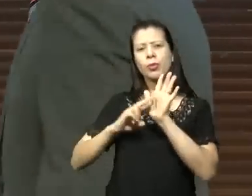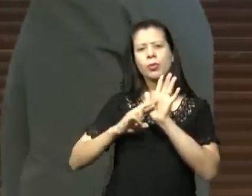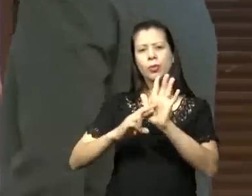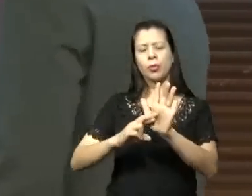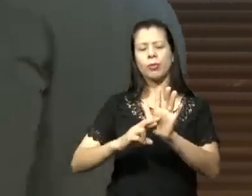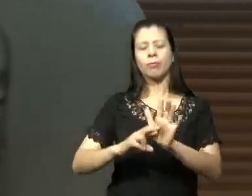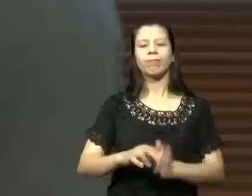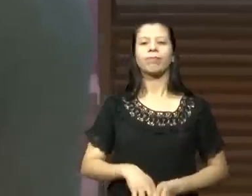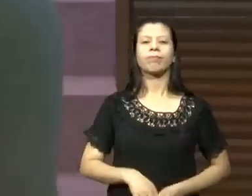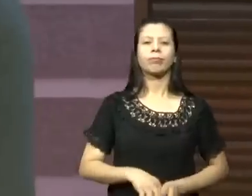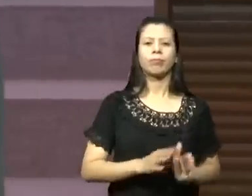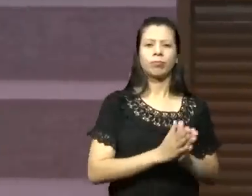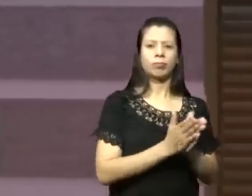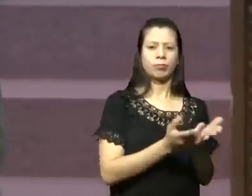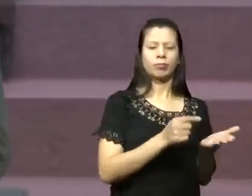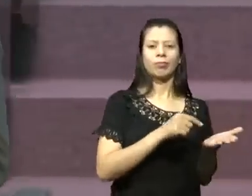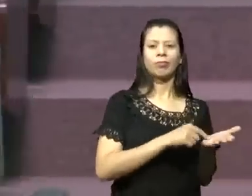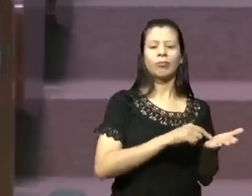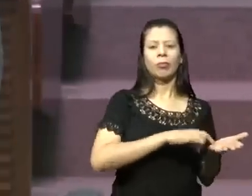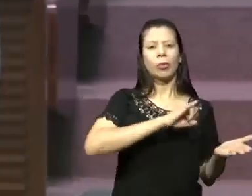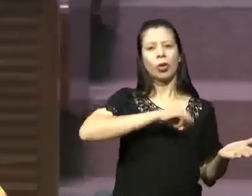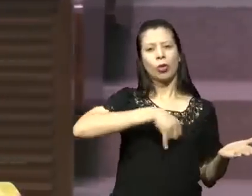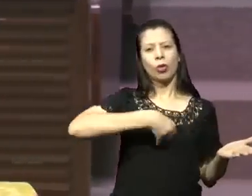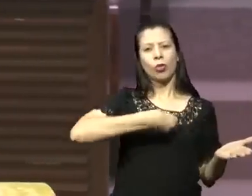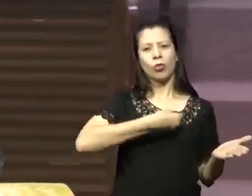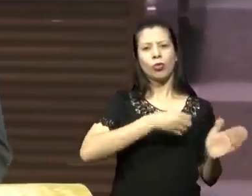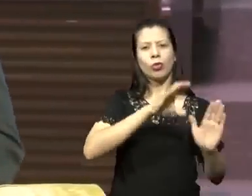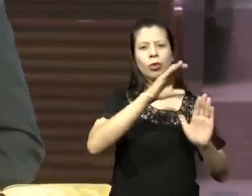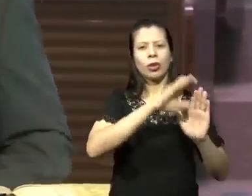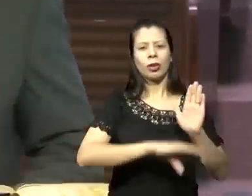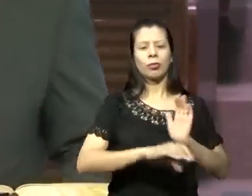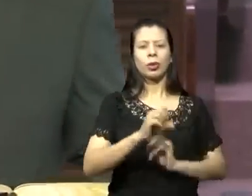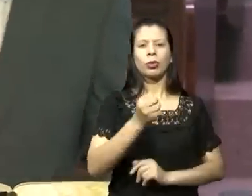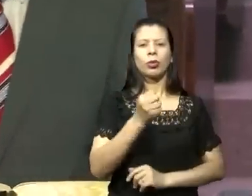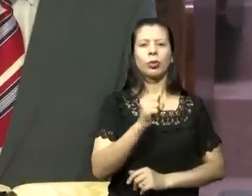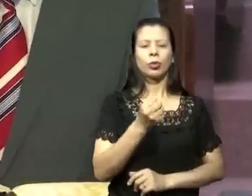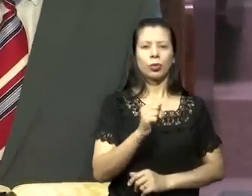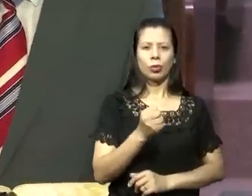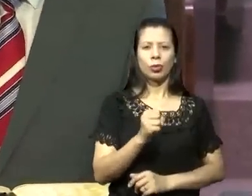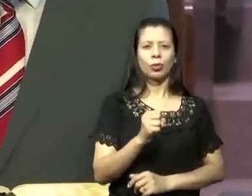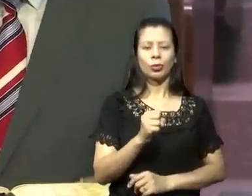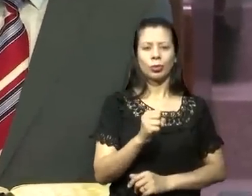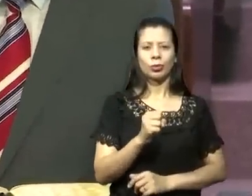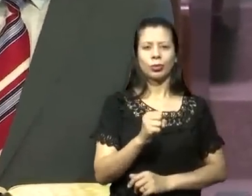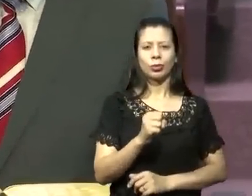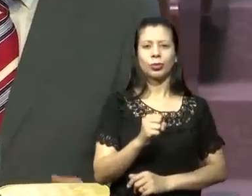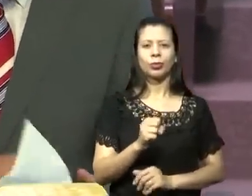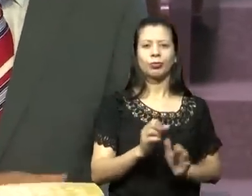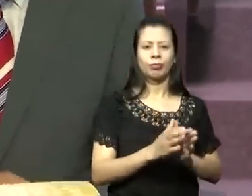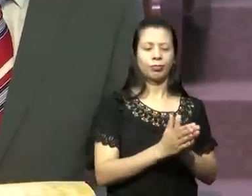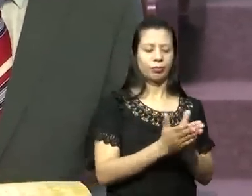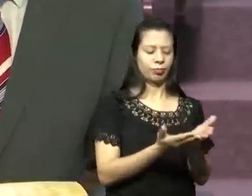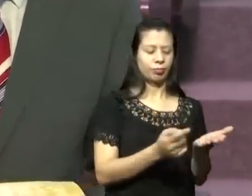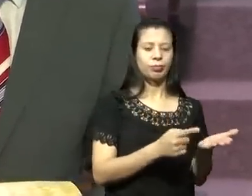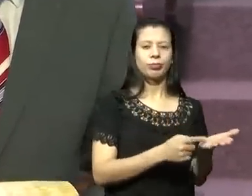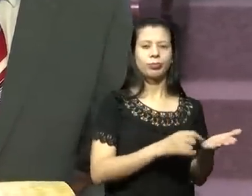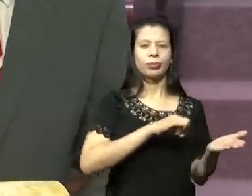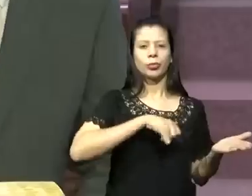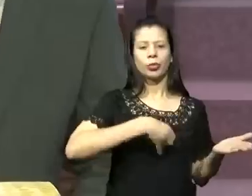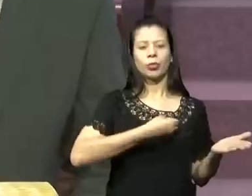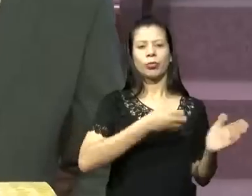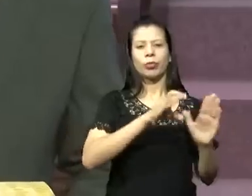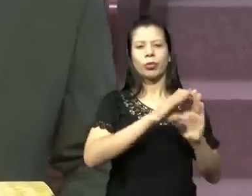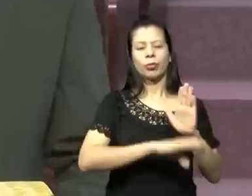São João Capítulo 8 logo você vai descobrir se você não descobriu quem é essa pessoa São João Capítulo 8